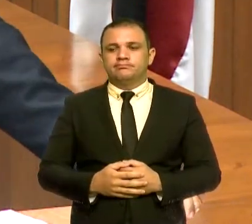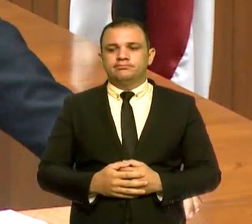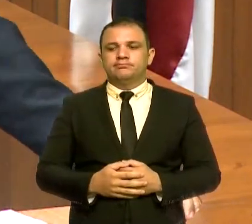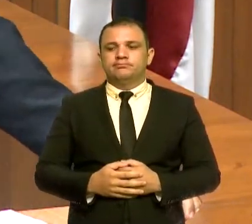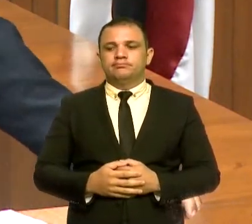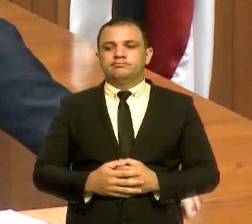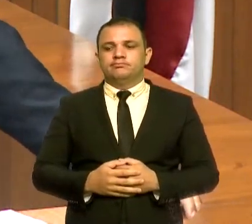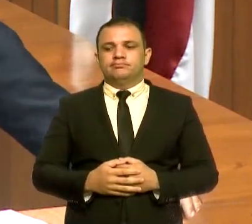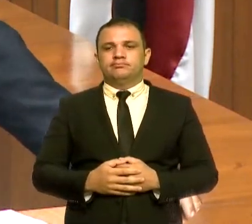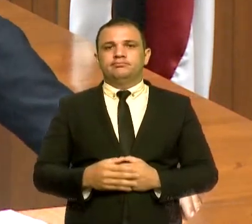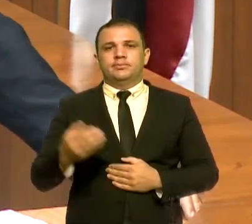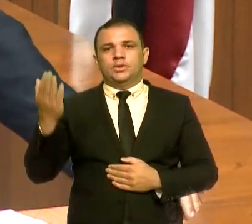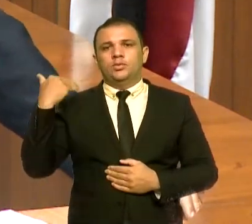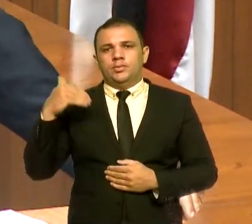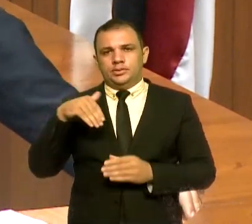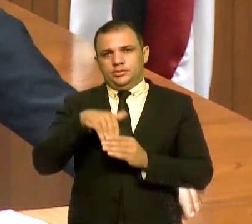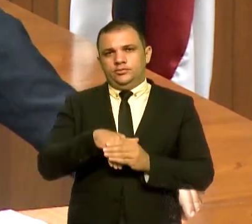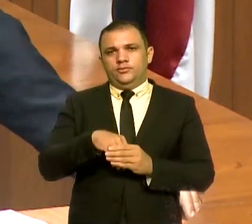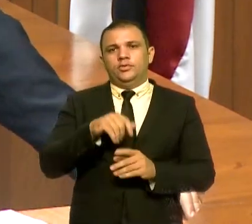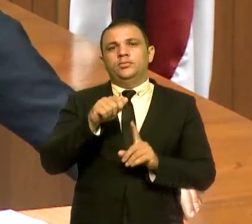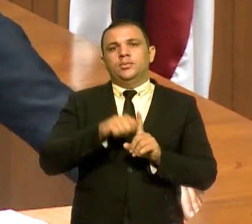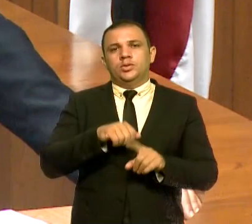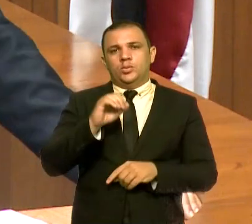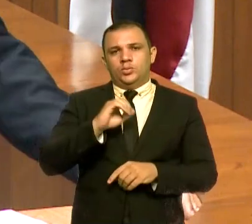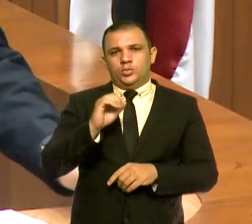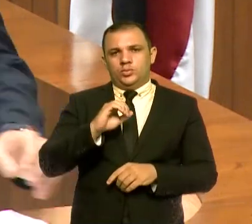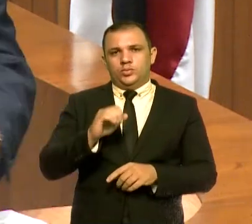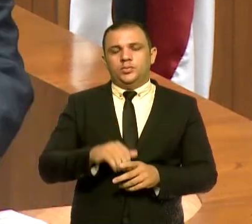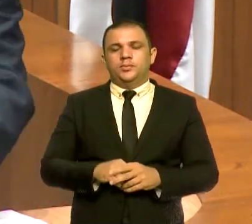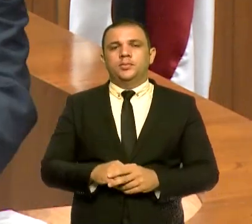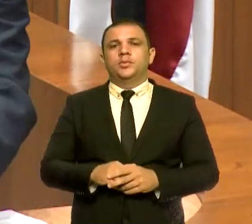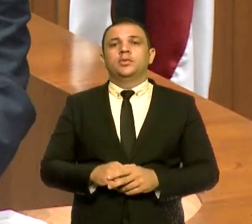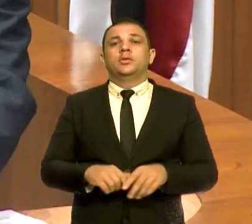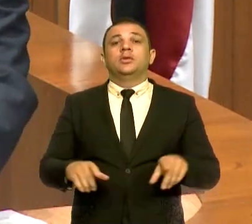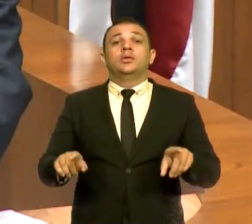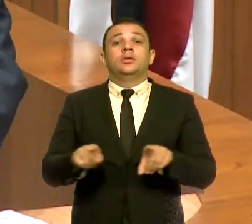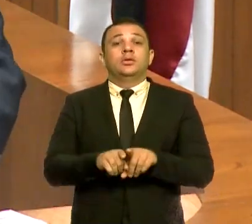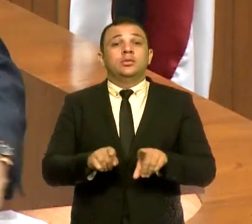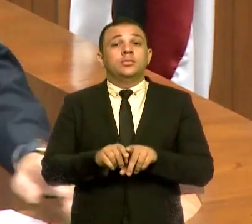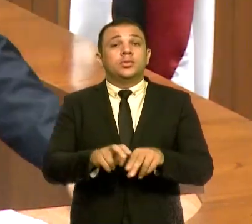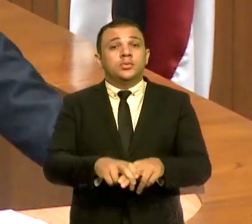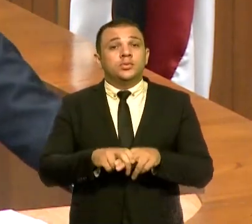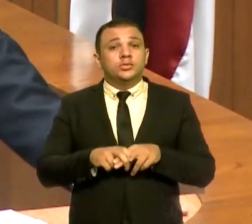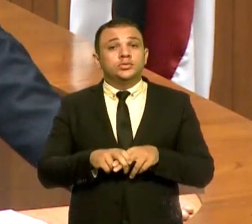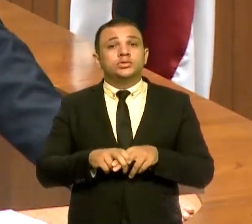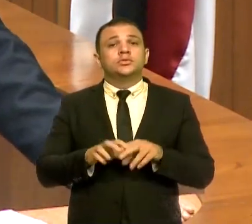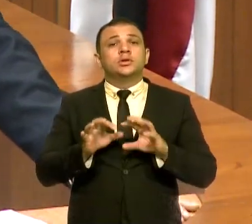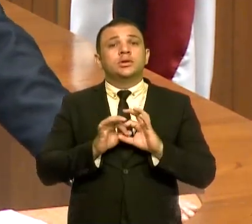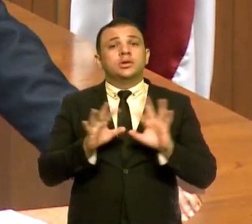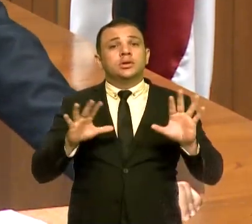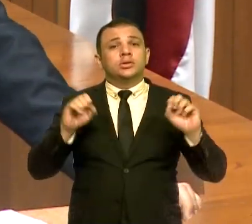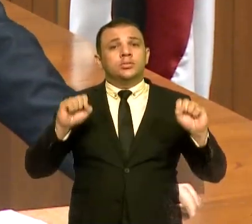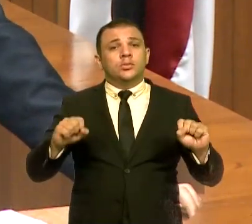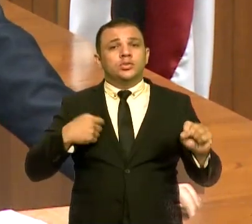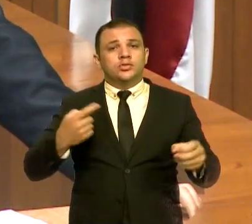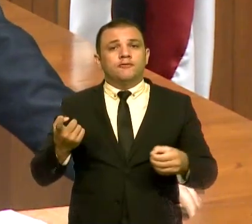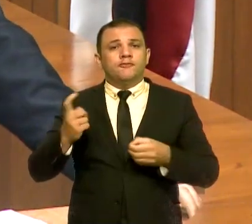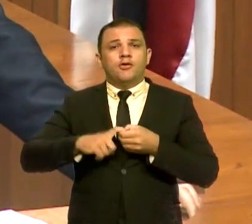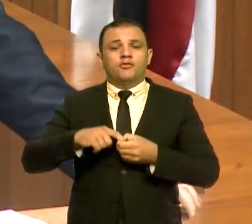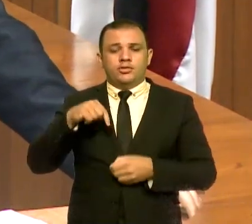na eleição de outubro e por ter me permitido, dessa vez, voltar aqui à